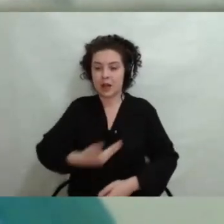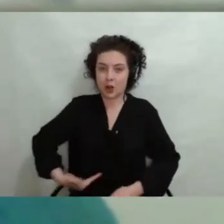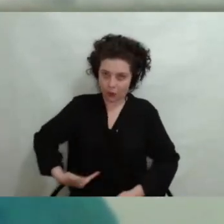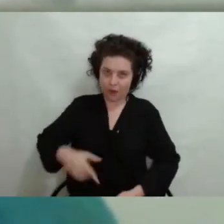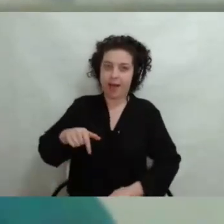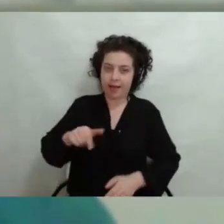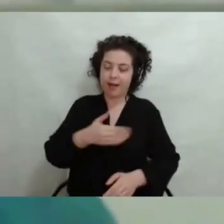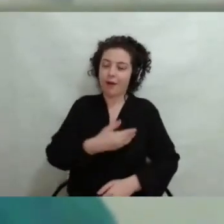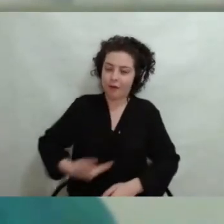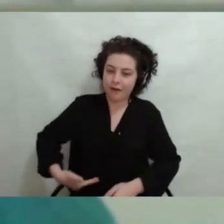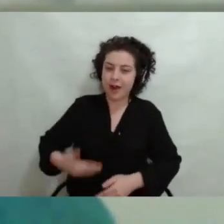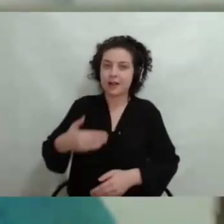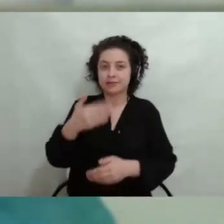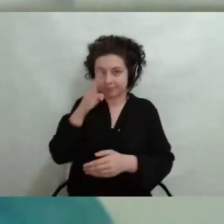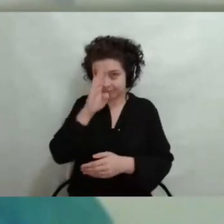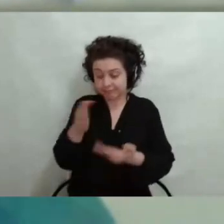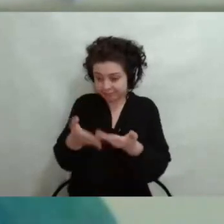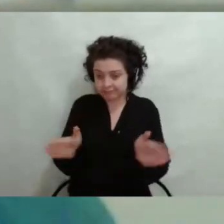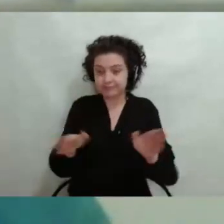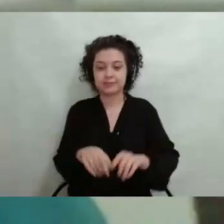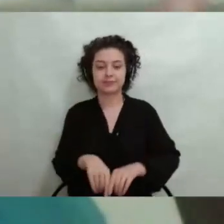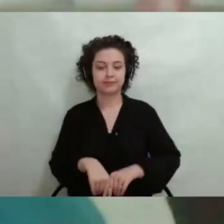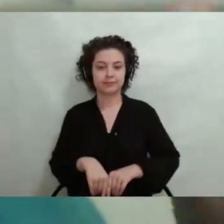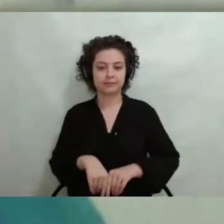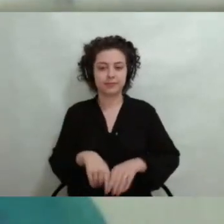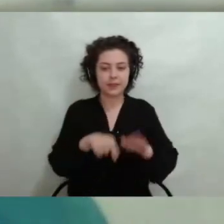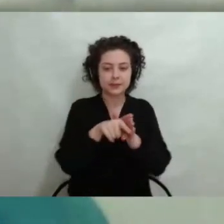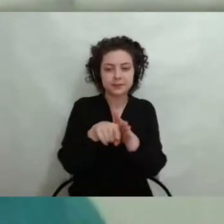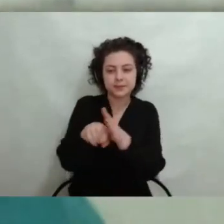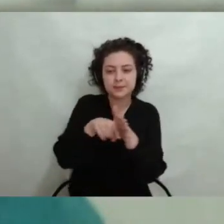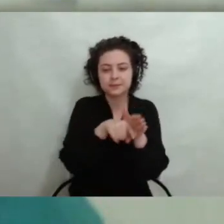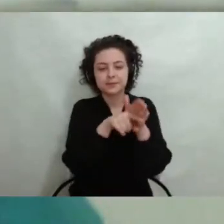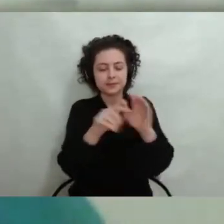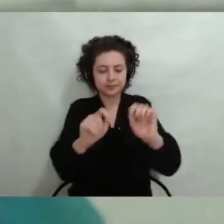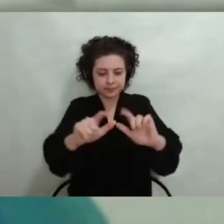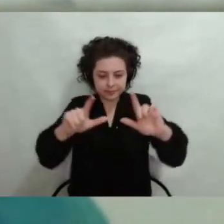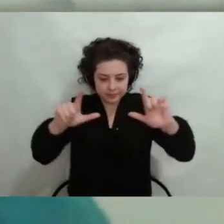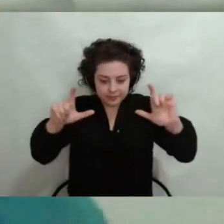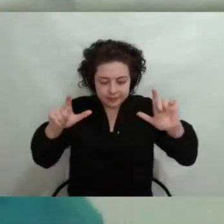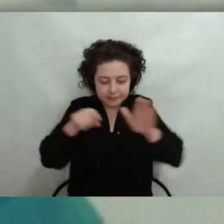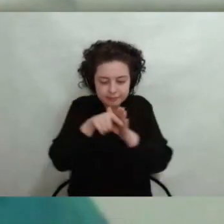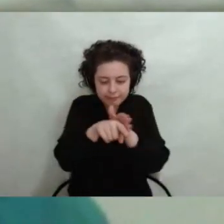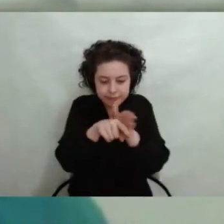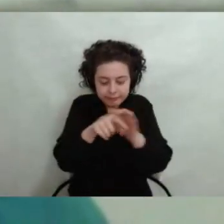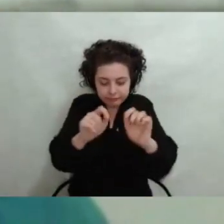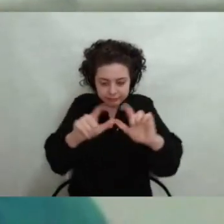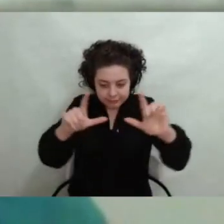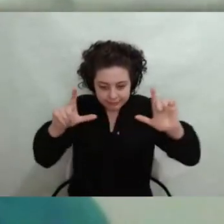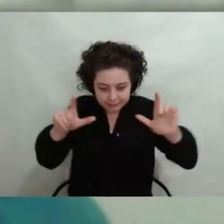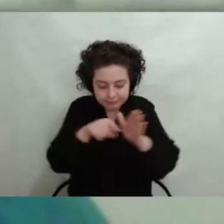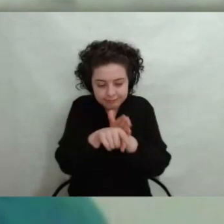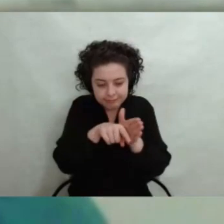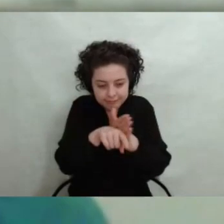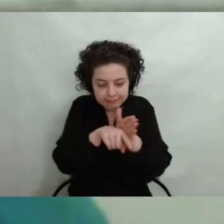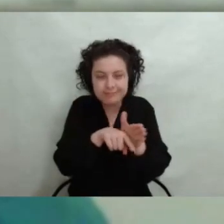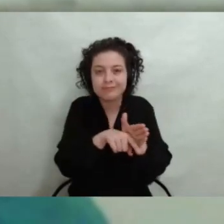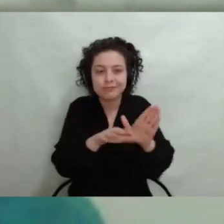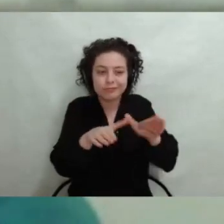vamos examinar com um zoom de uma situação mais voltada para aparelhos,